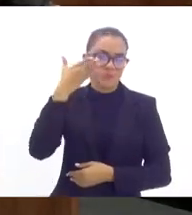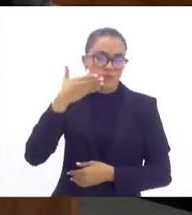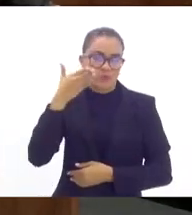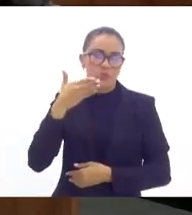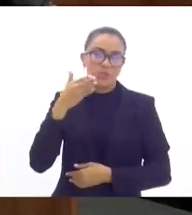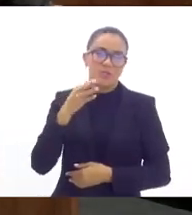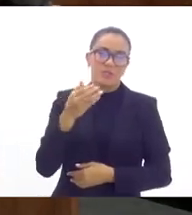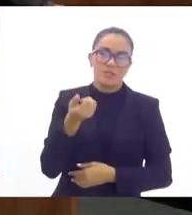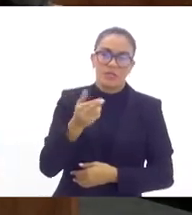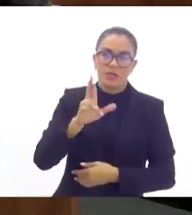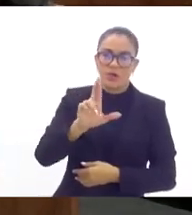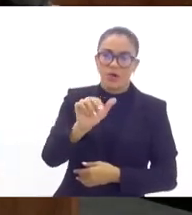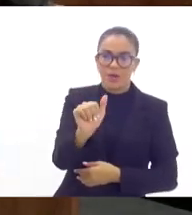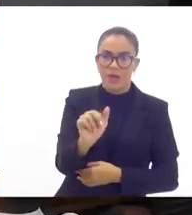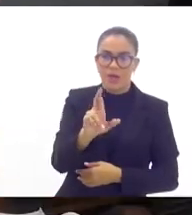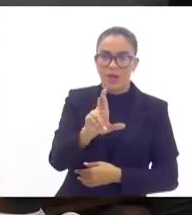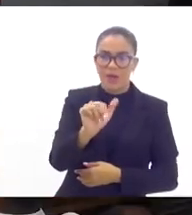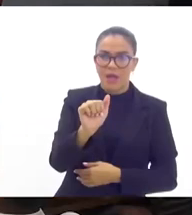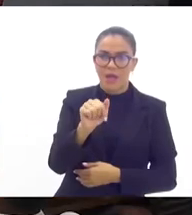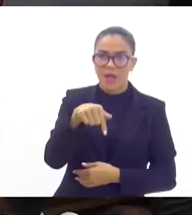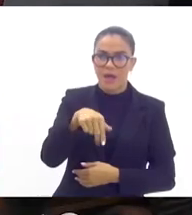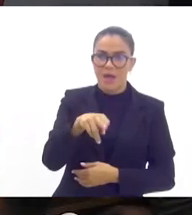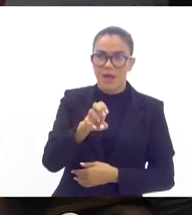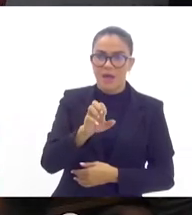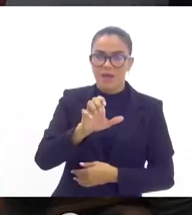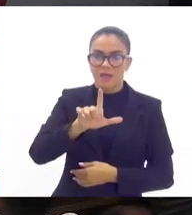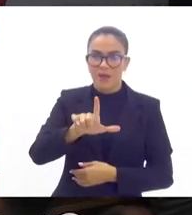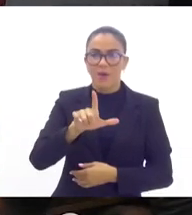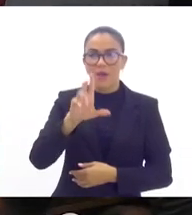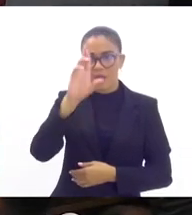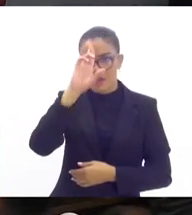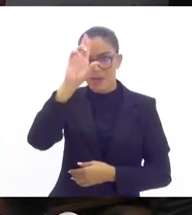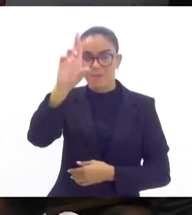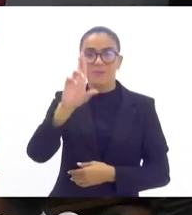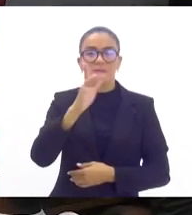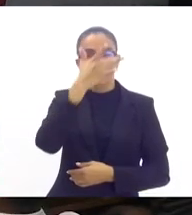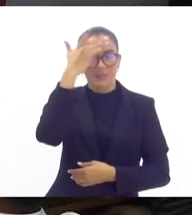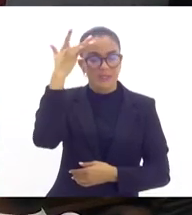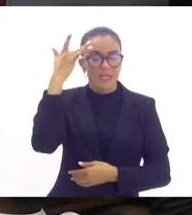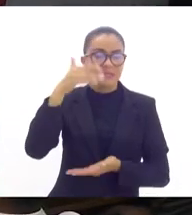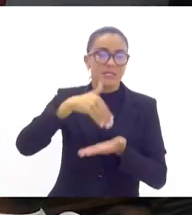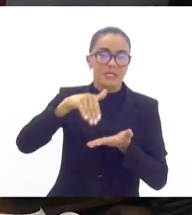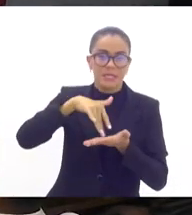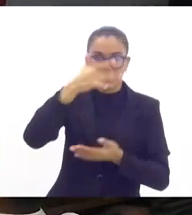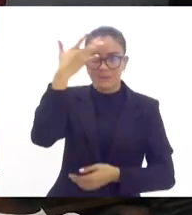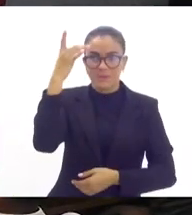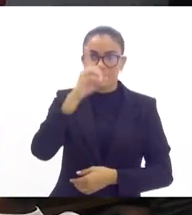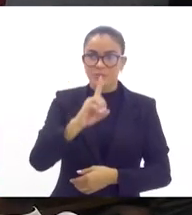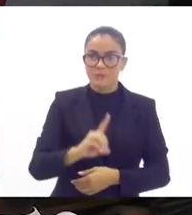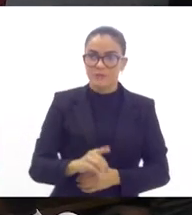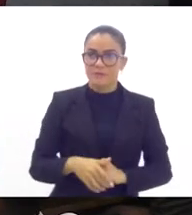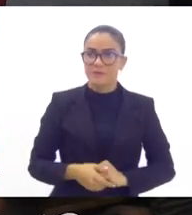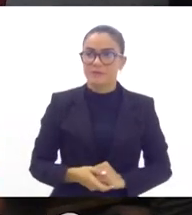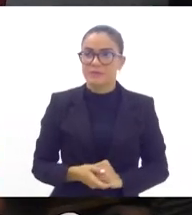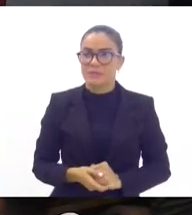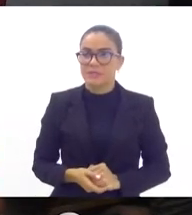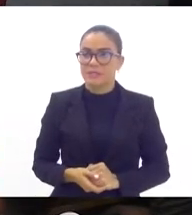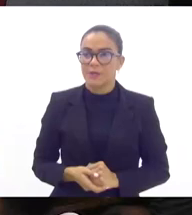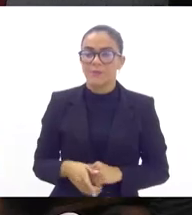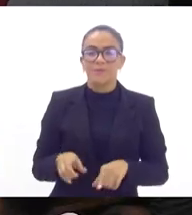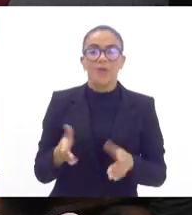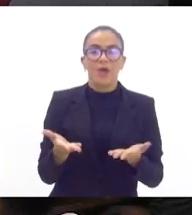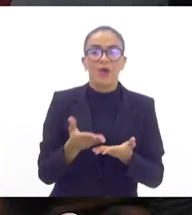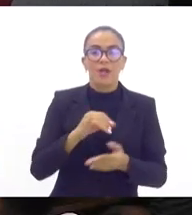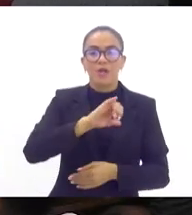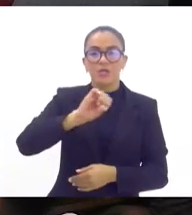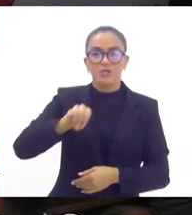Silva gerente 3 representante da Secretaria Municipal da pessoa com deficiência e logo em seguida nós vamos ouvir João Vitor